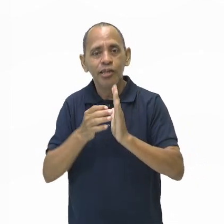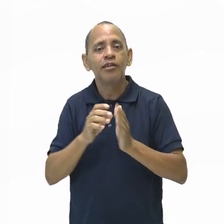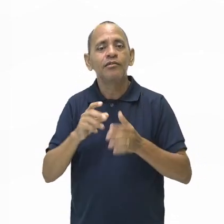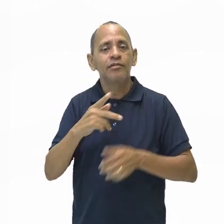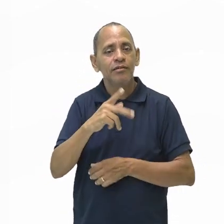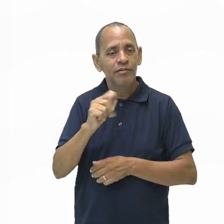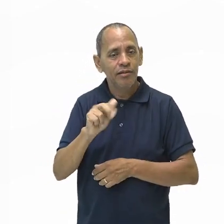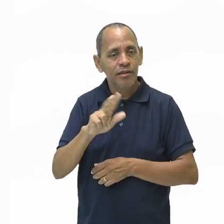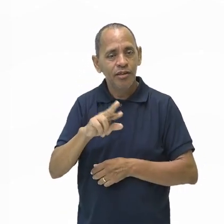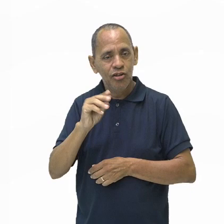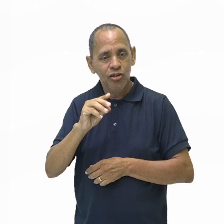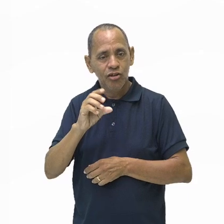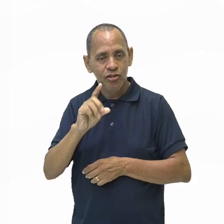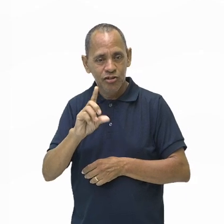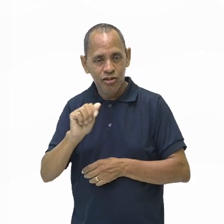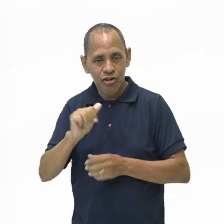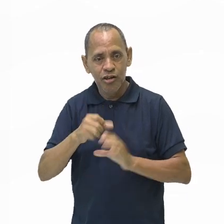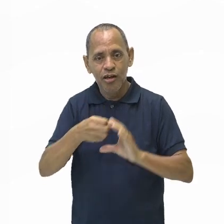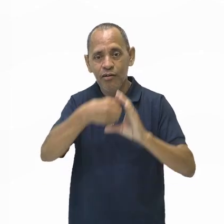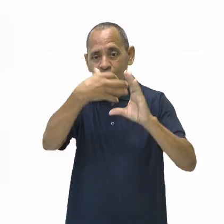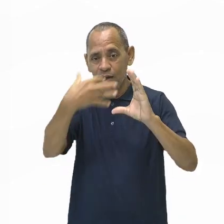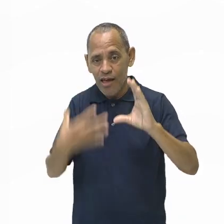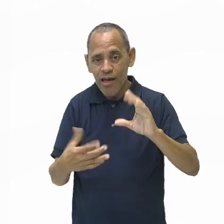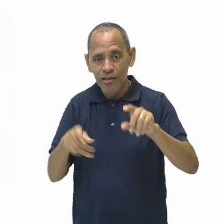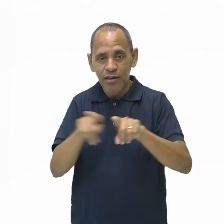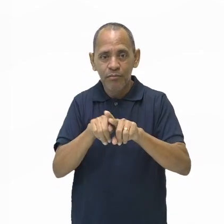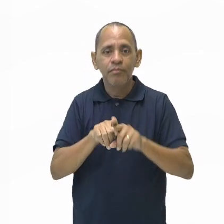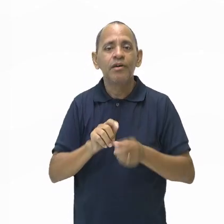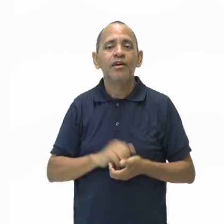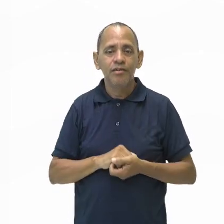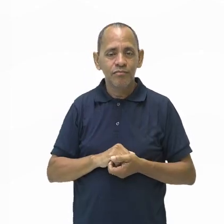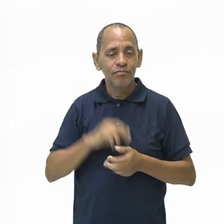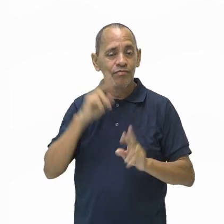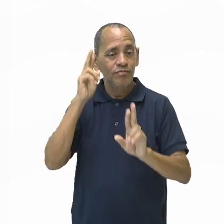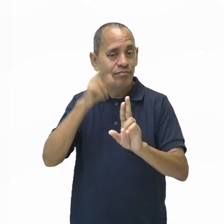paródia, paráfrase, referência e alusão.